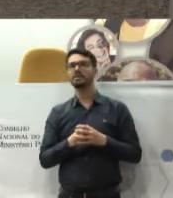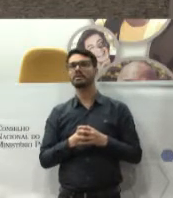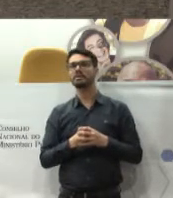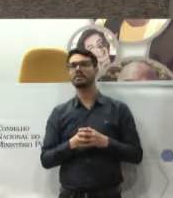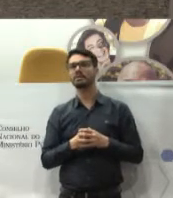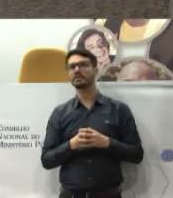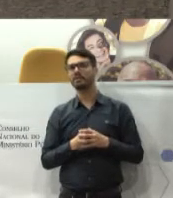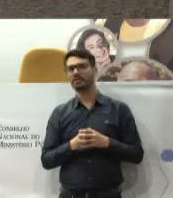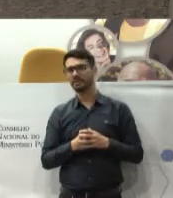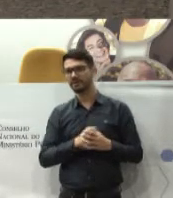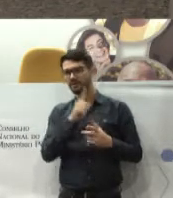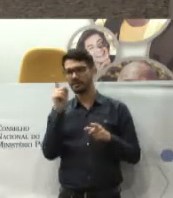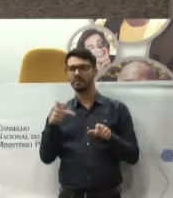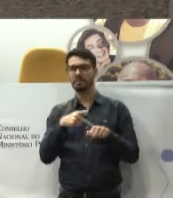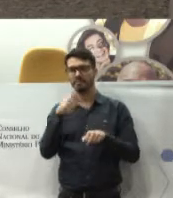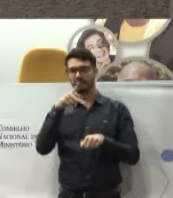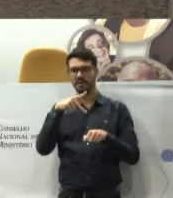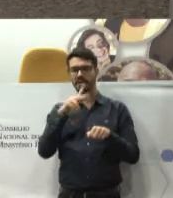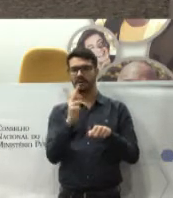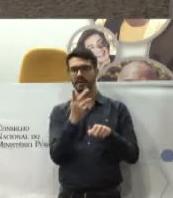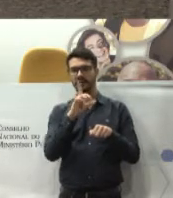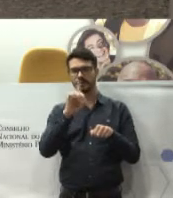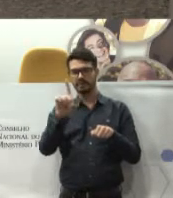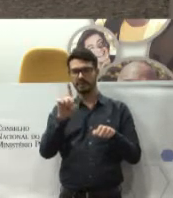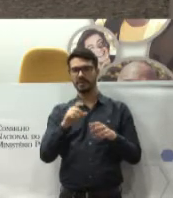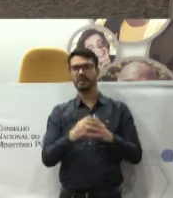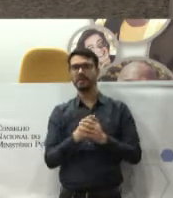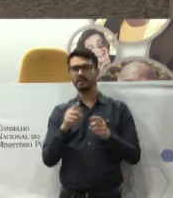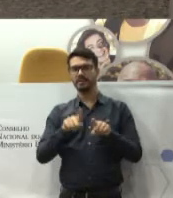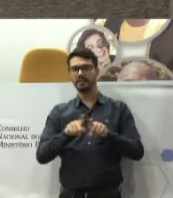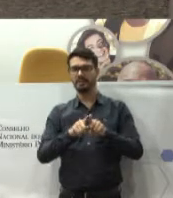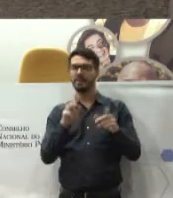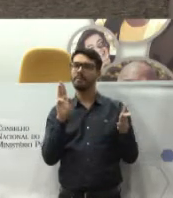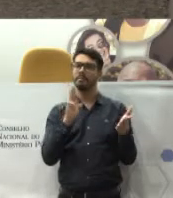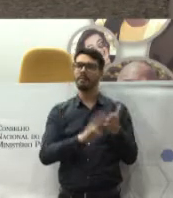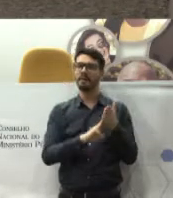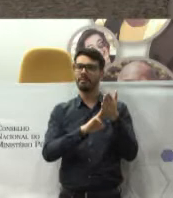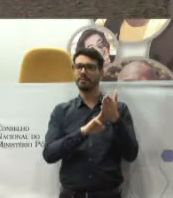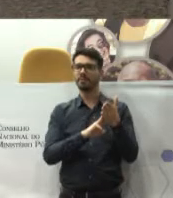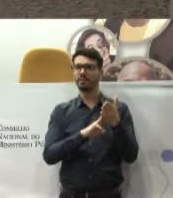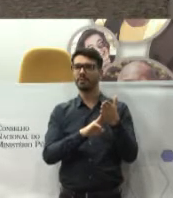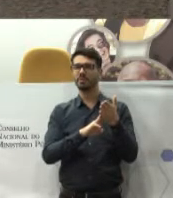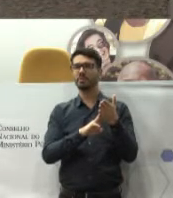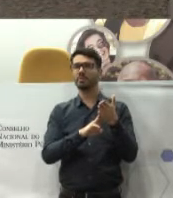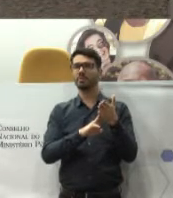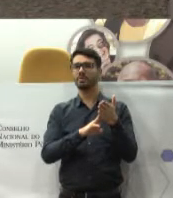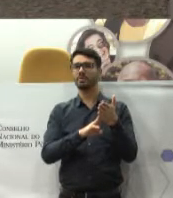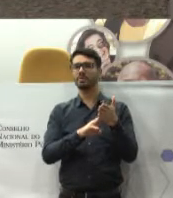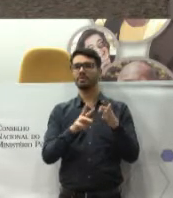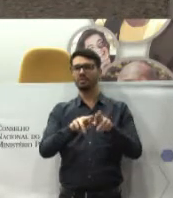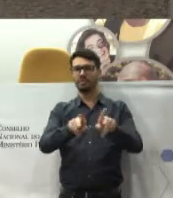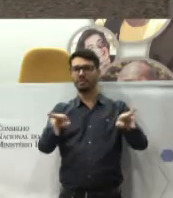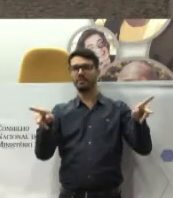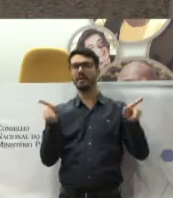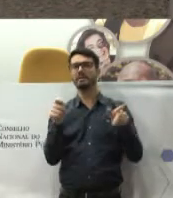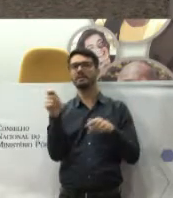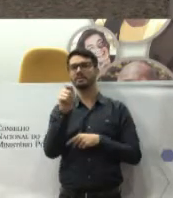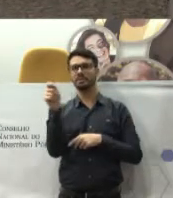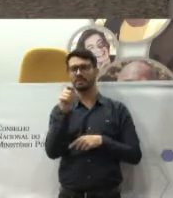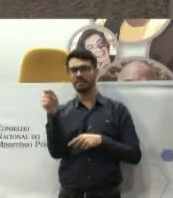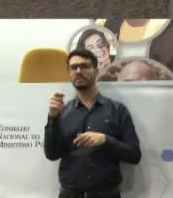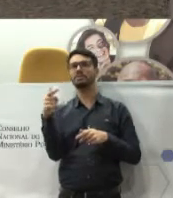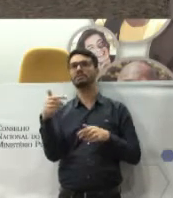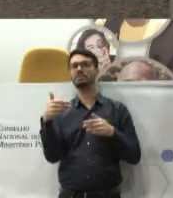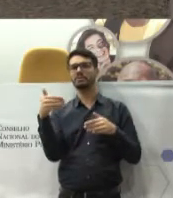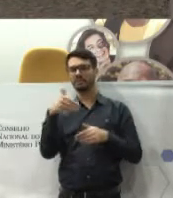Uniromat-IT, pós-doutor em Direito pela Unito-IT, membro da Abrampa, da MPCOM, diversas associações nacionais e internacionais,